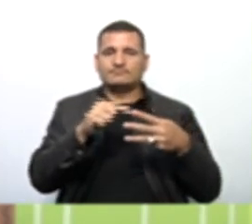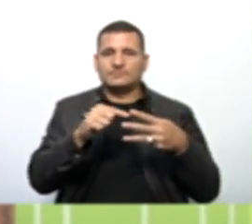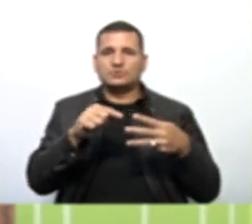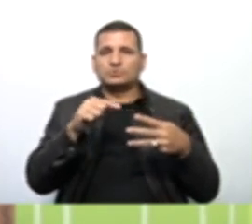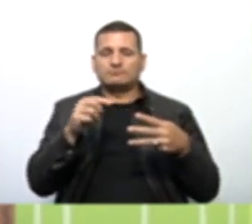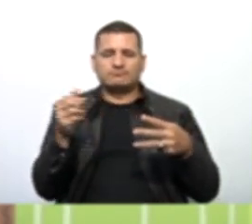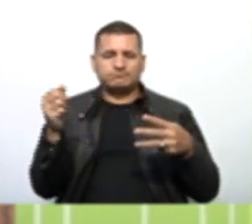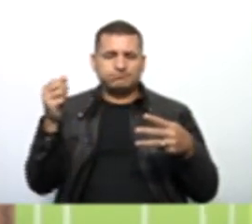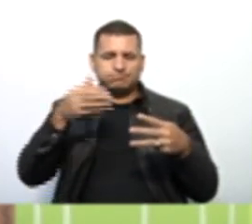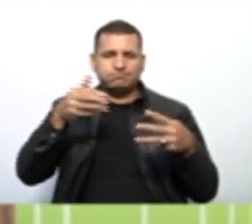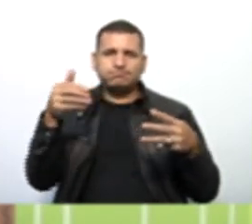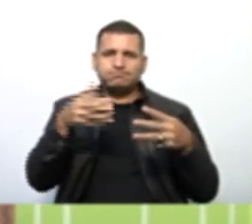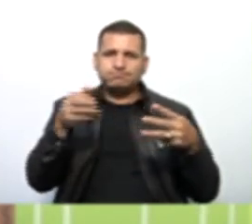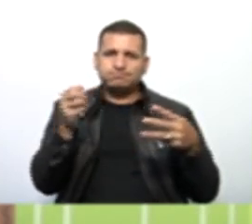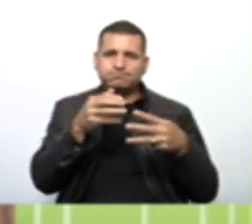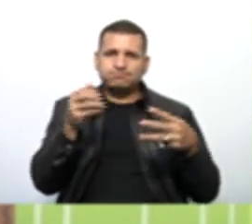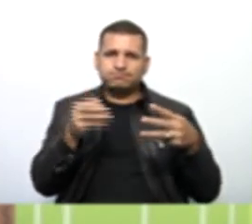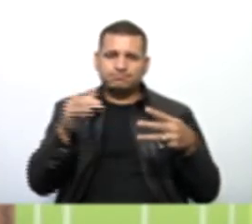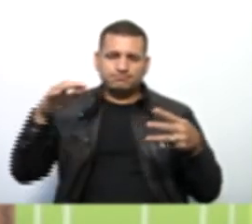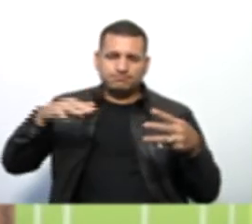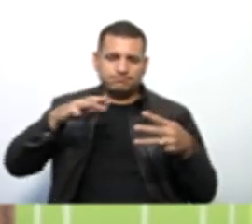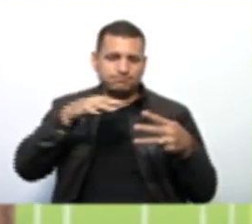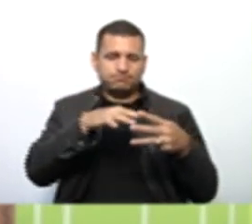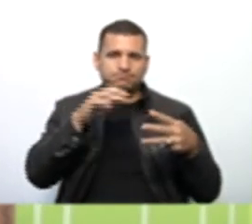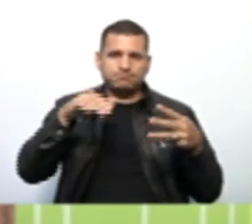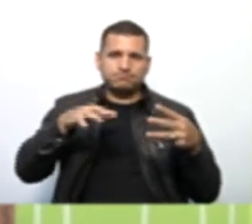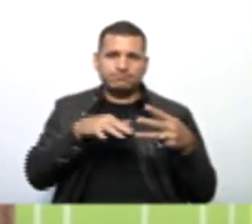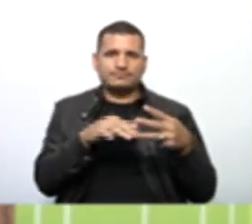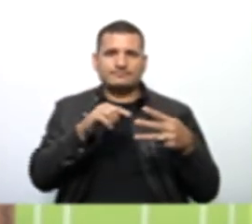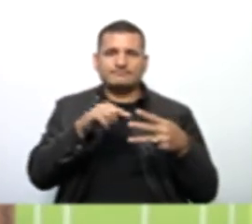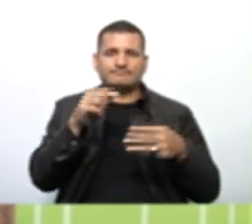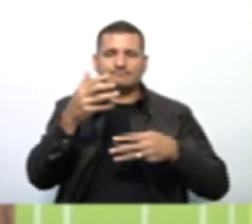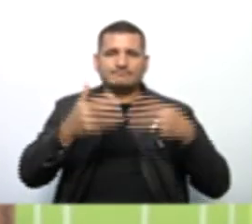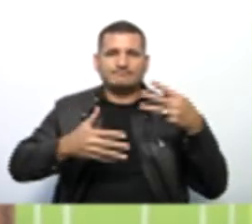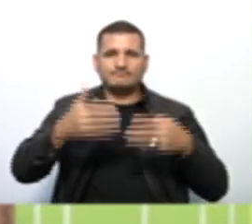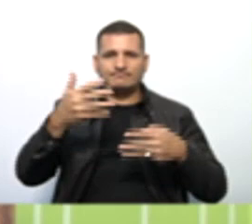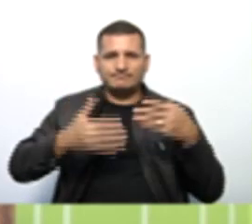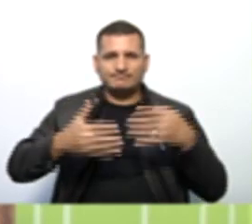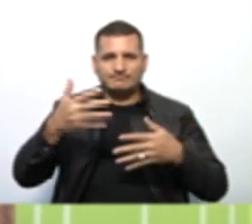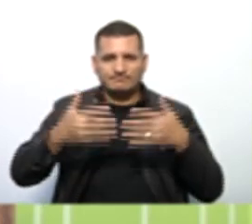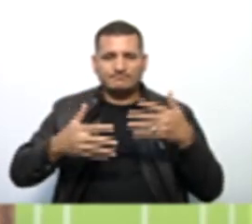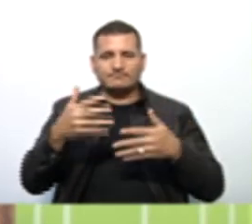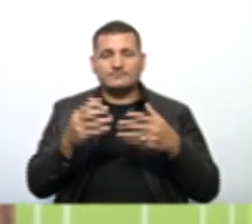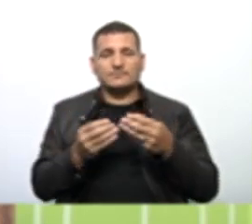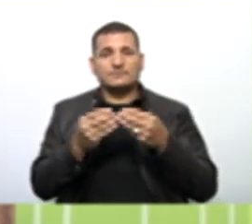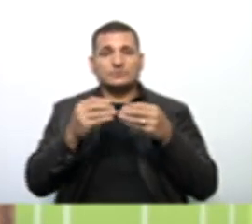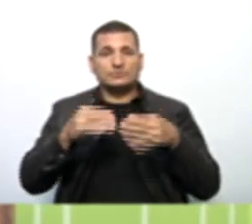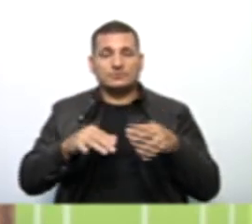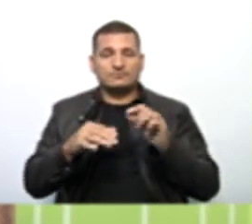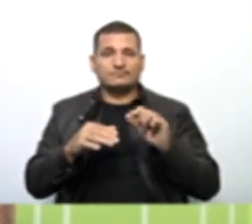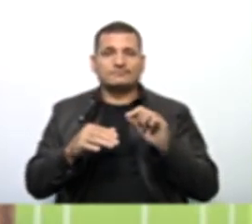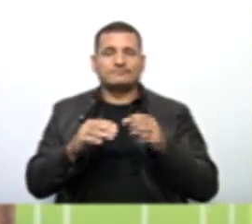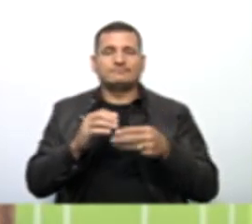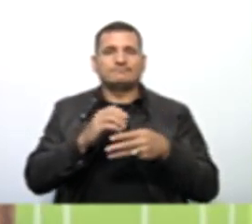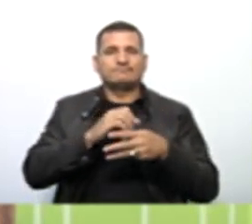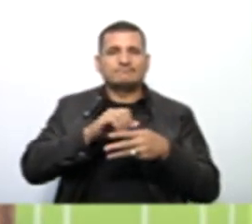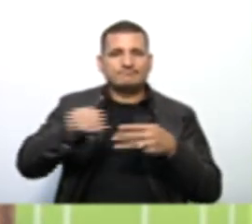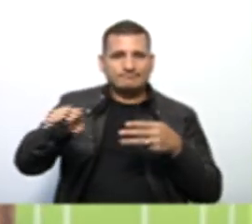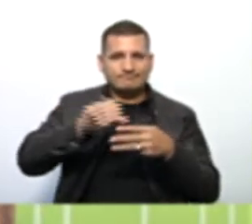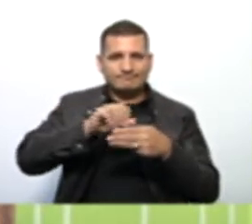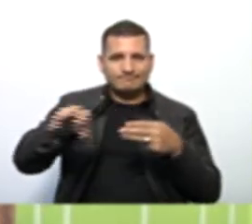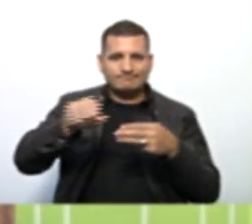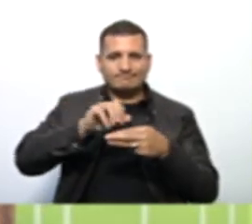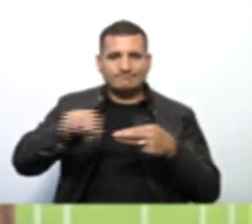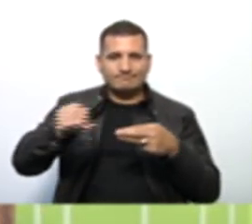isso porque aquela onda ela vai atingir o cabo vai acabar prejudicando a transmissão de dados nesse